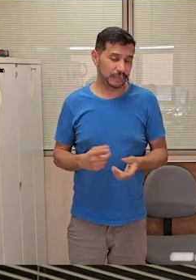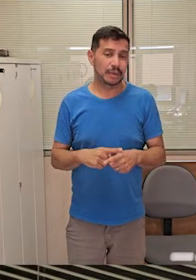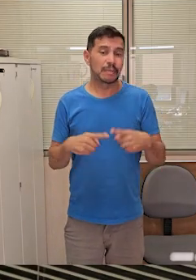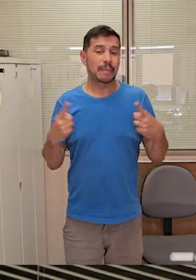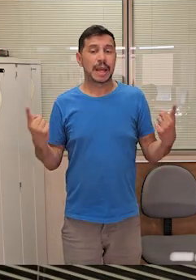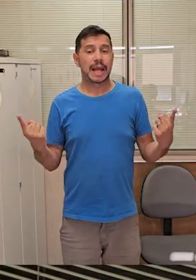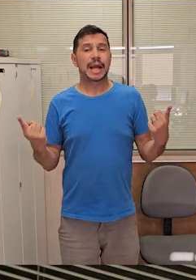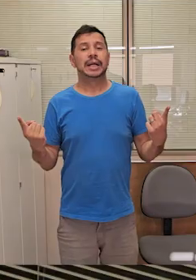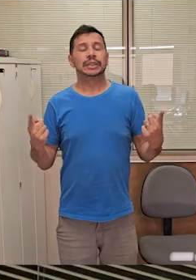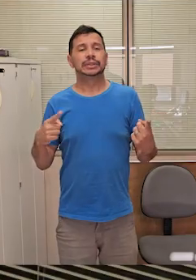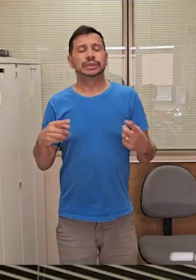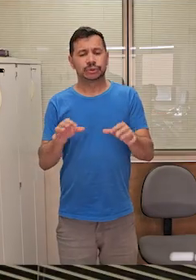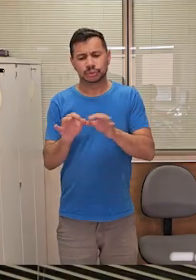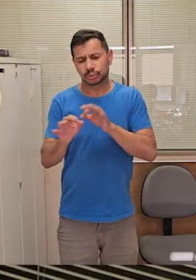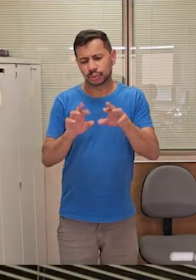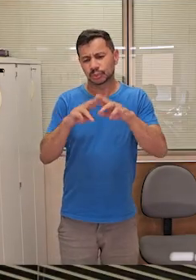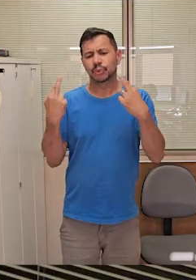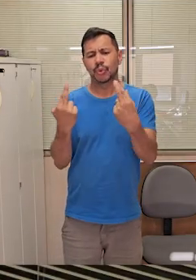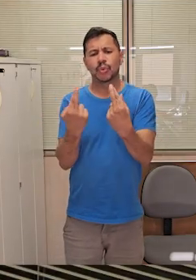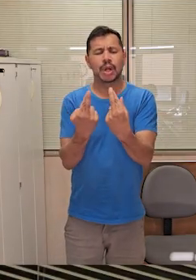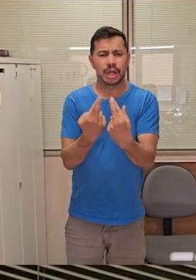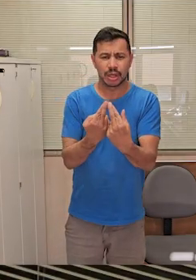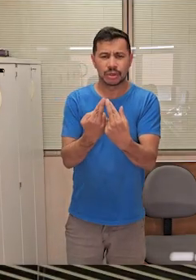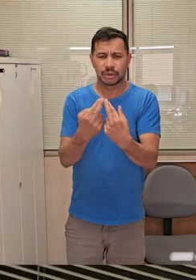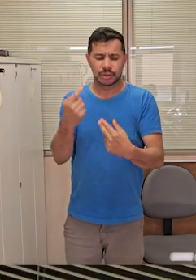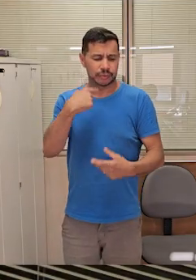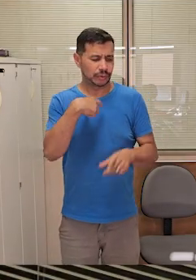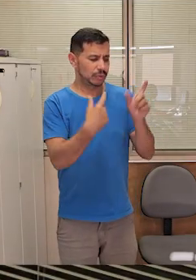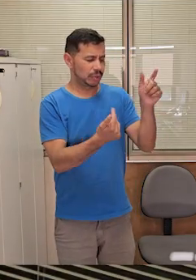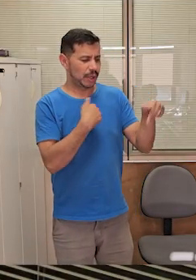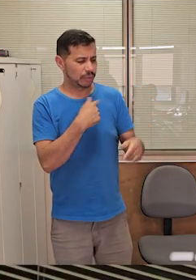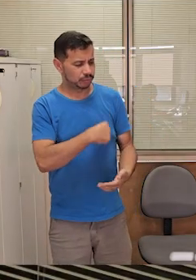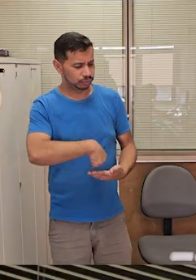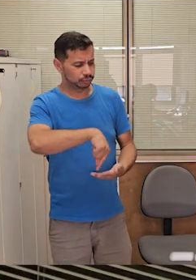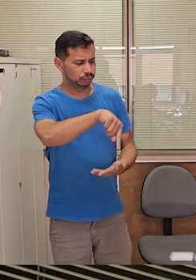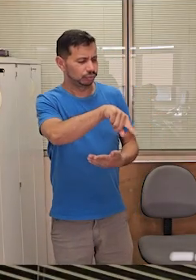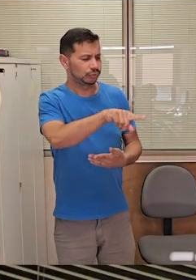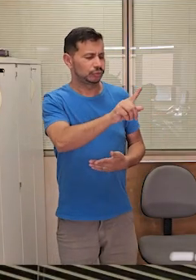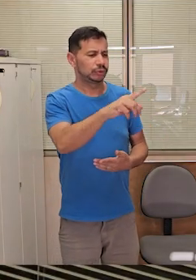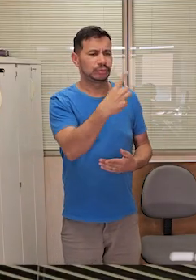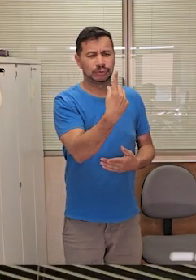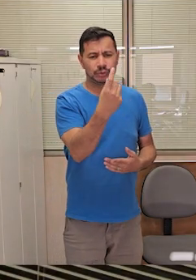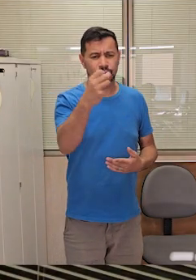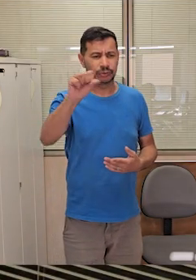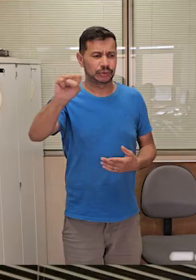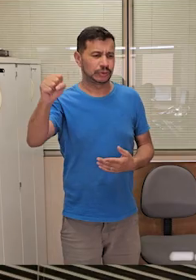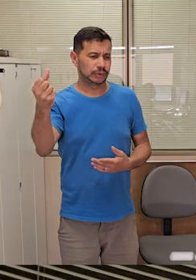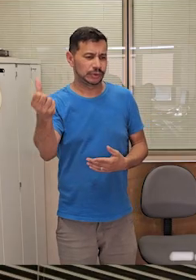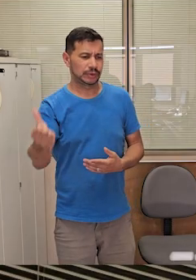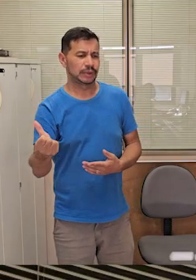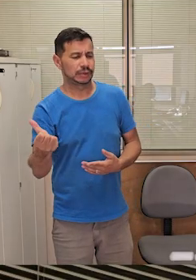política acabou entrando por conta da Constituinte. Então, a diretoria se reuniu e decidiu me lançar candidato em